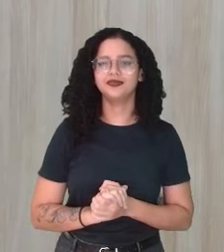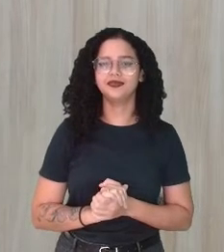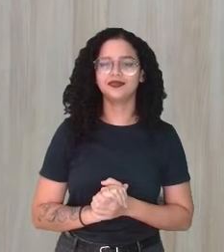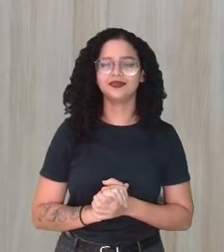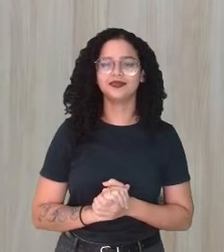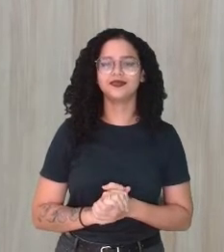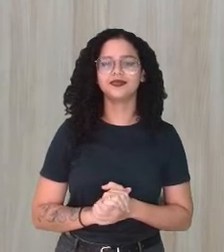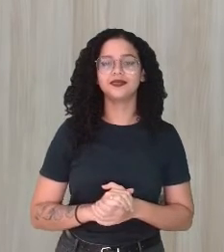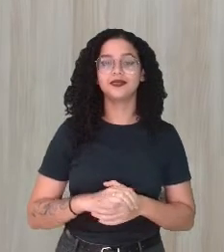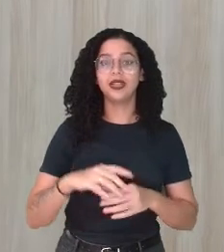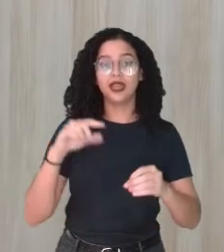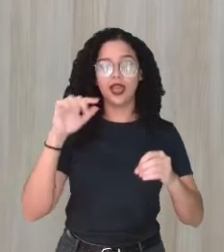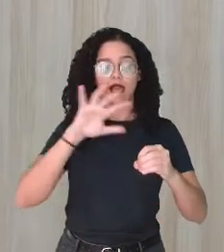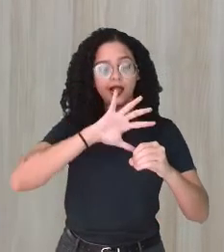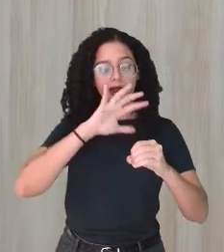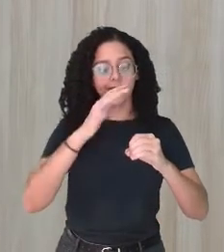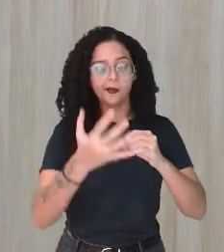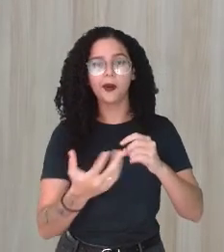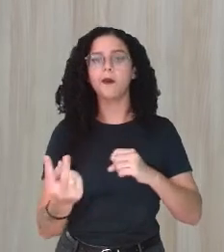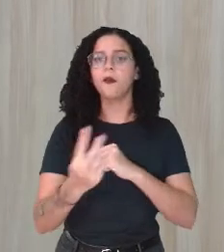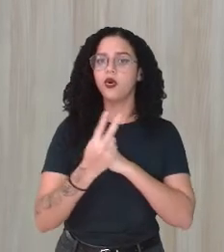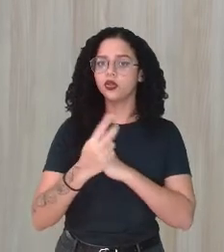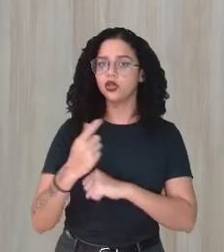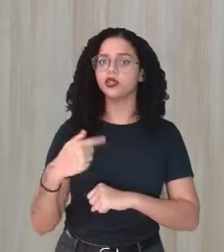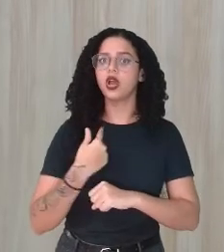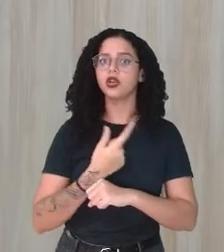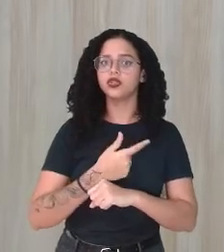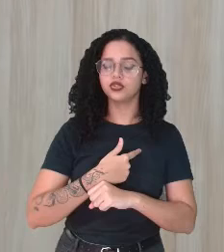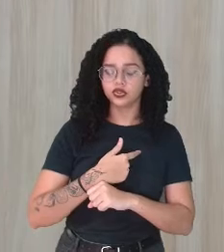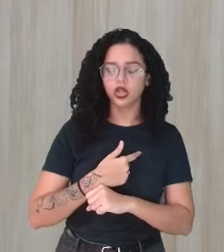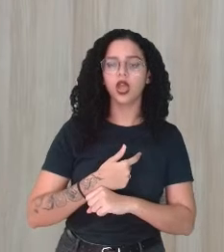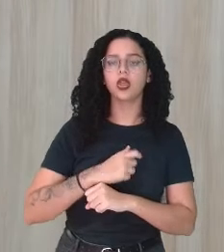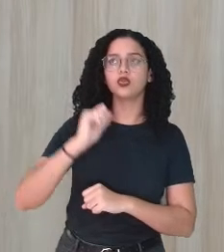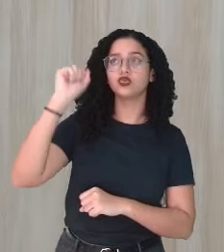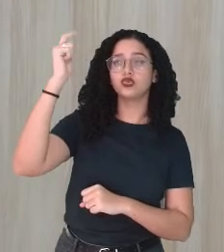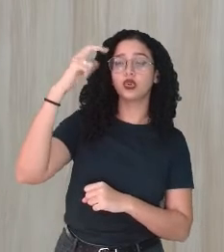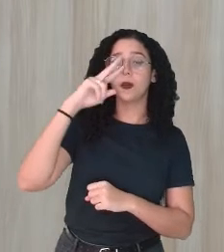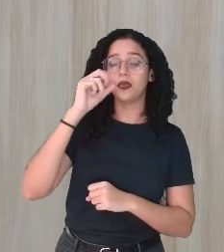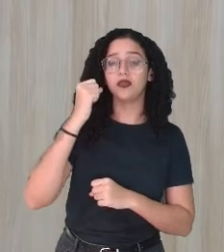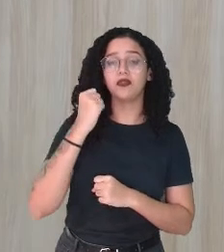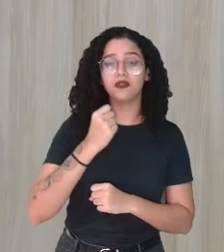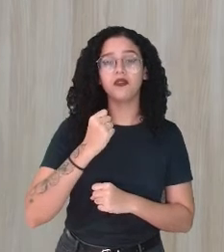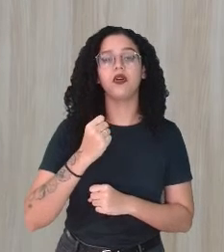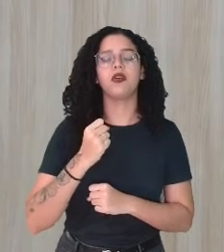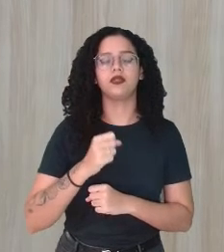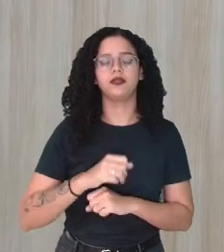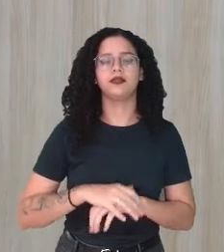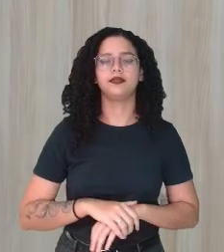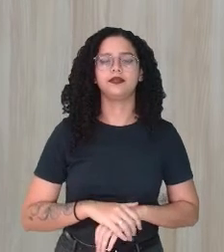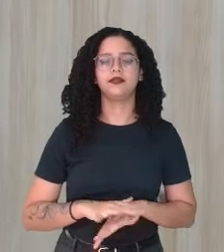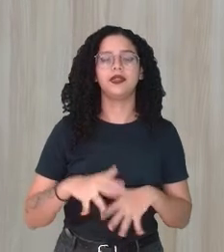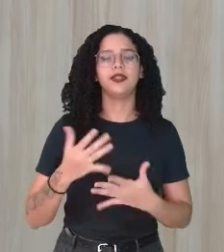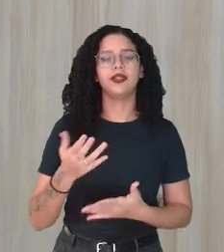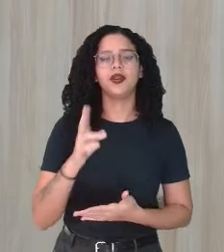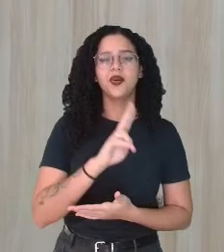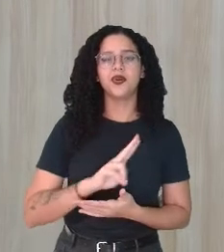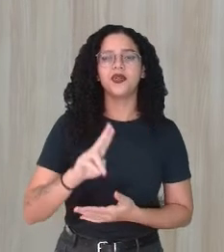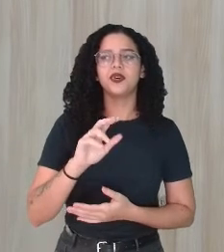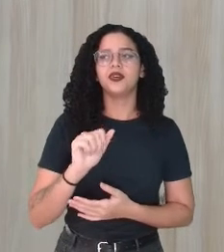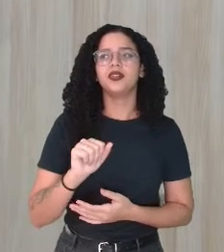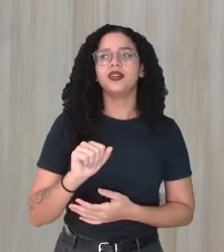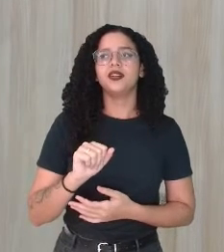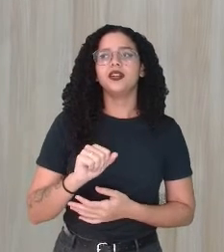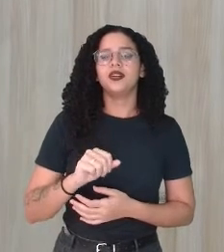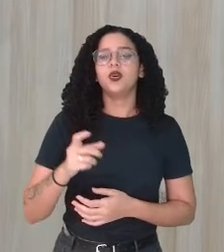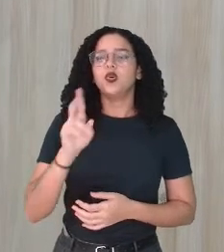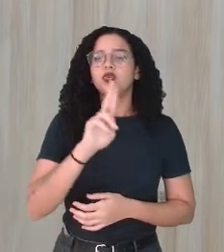e essa camada de ozônio, ela protege a gente contra os raios ultravioletas, né? E aí, a gente usando